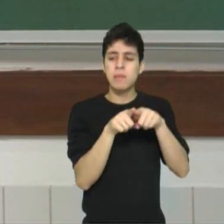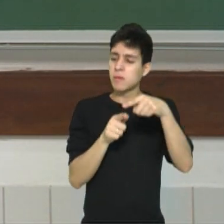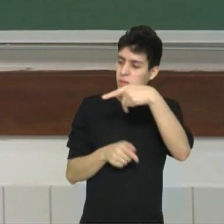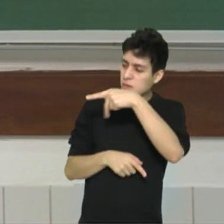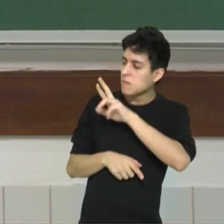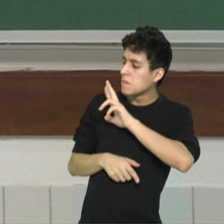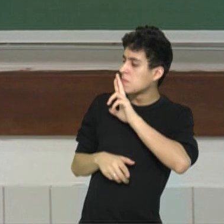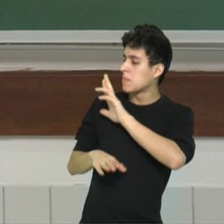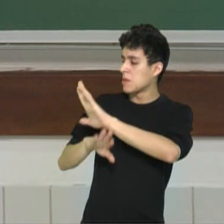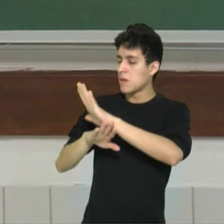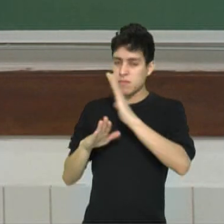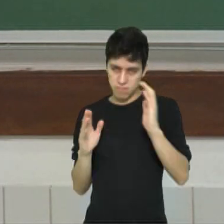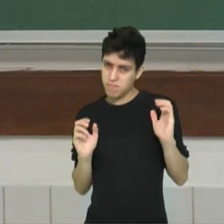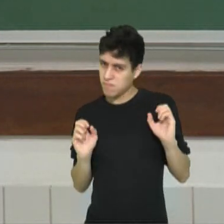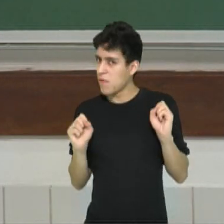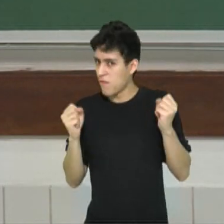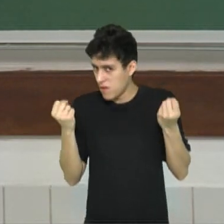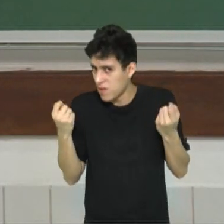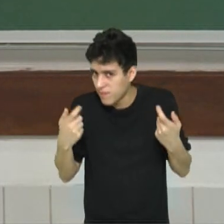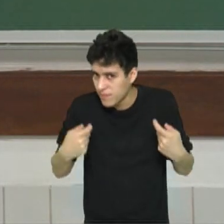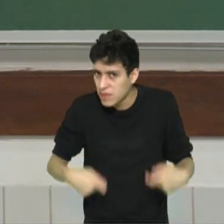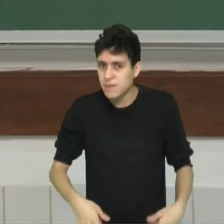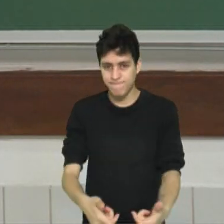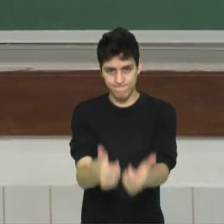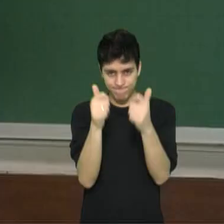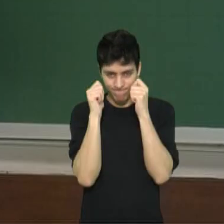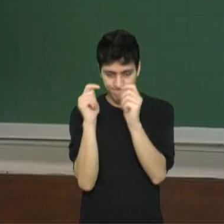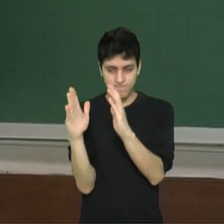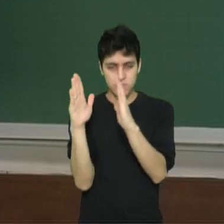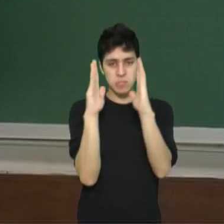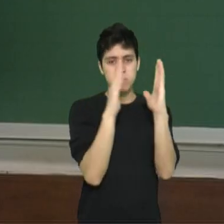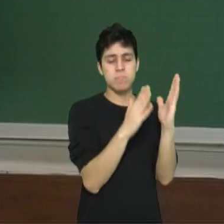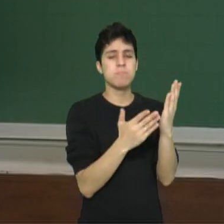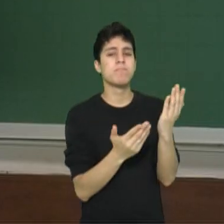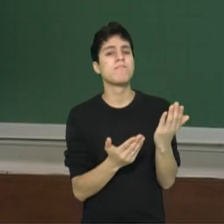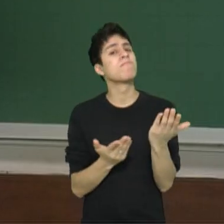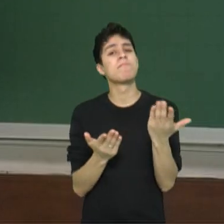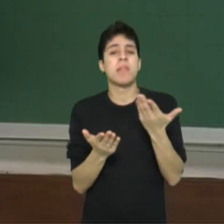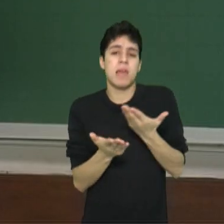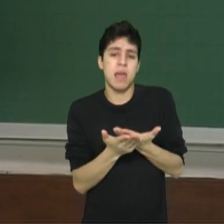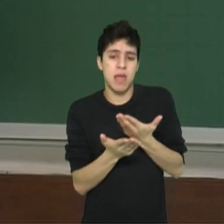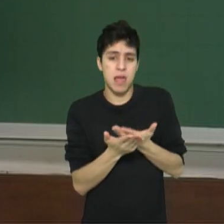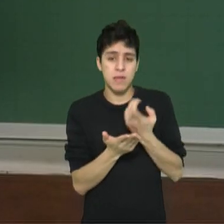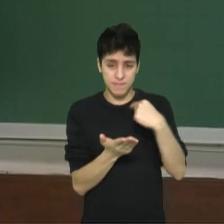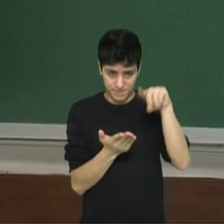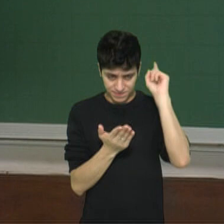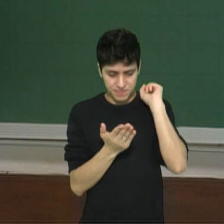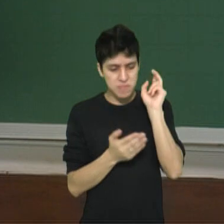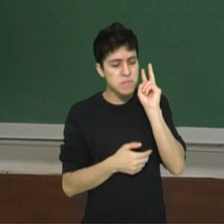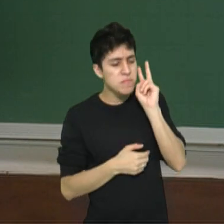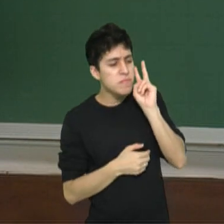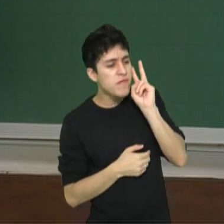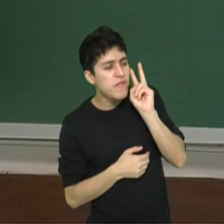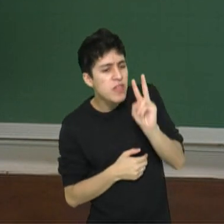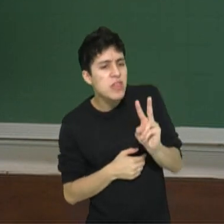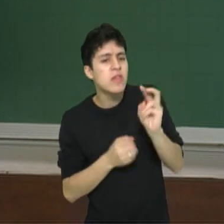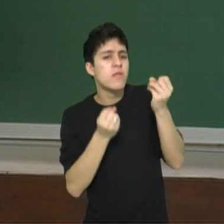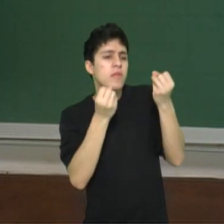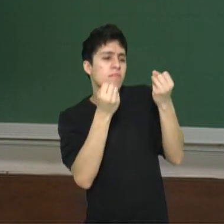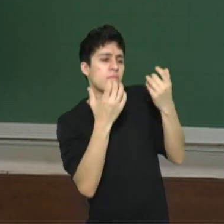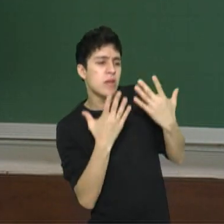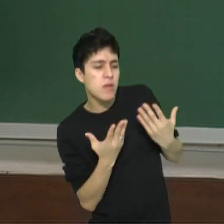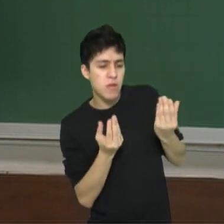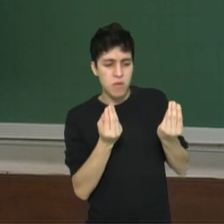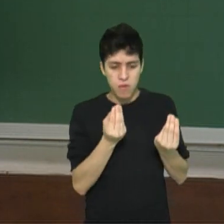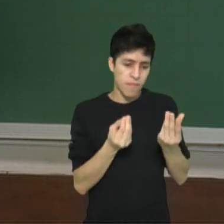né? Então, na aula passada, a gente viu qual é a diferença entre velocidade instantânea e média, tá? E